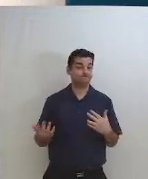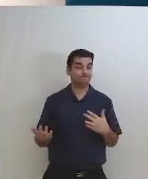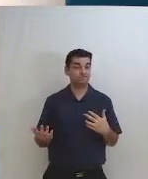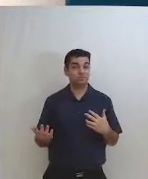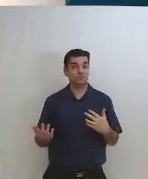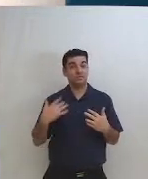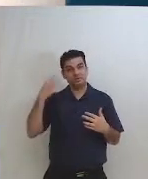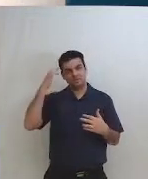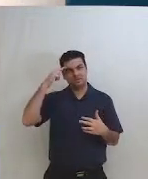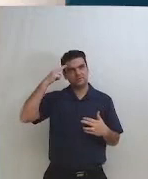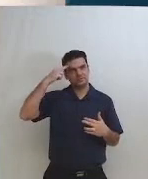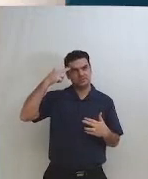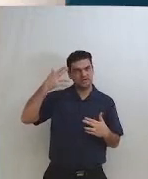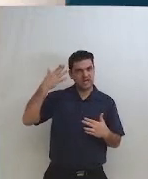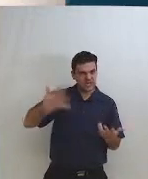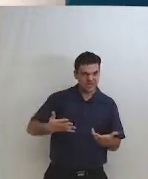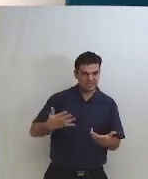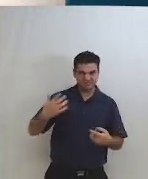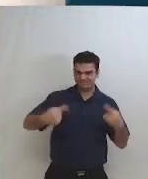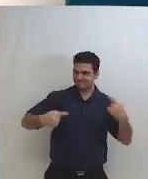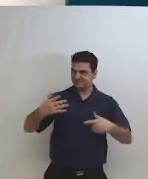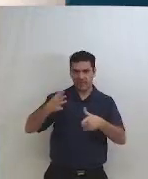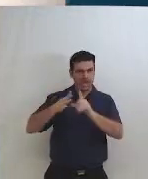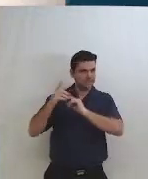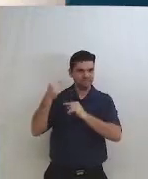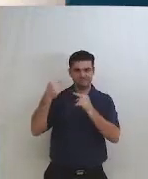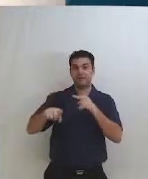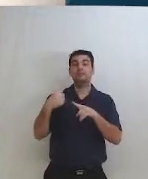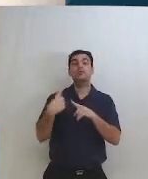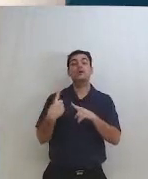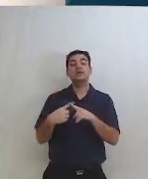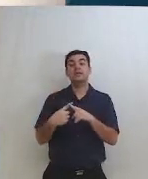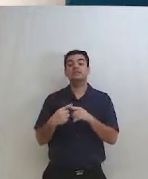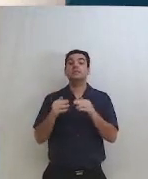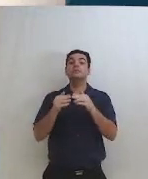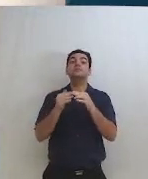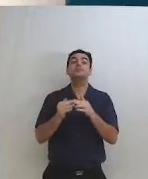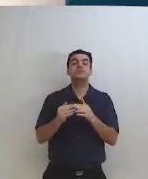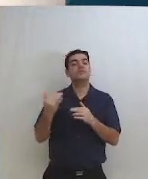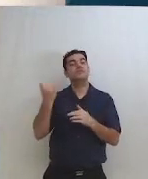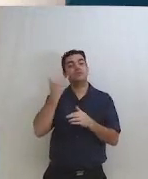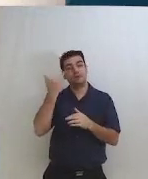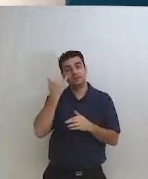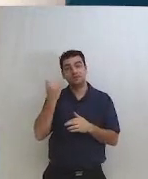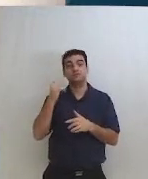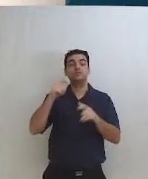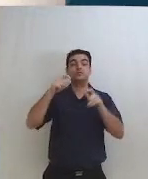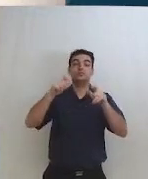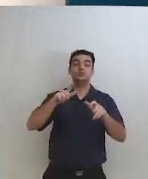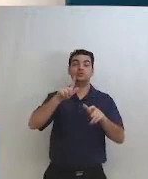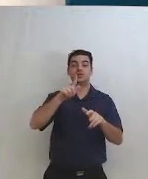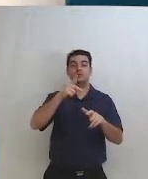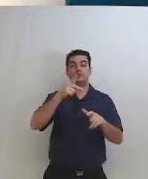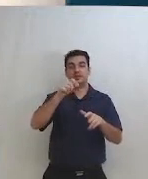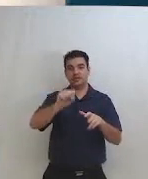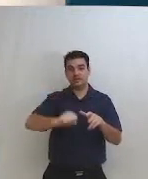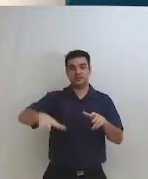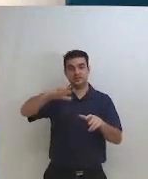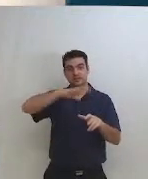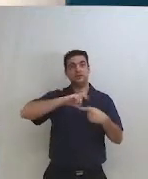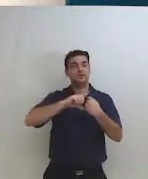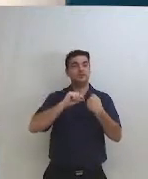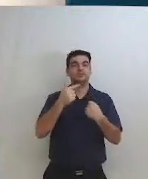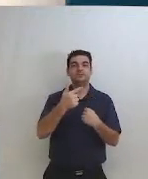decidida anteriormente por esse tribunal. Foi realizada a requisição de dados de geolocalização nos termos do artigo 22 e 23 do Marco Civil da